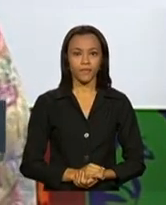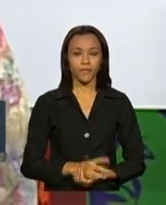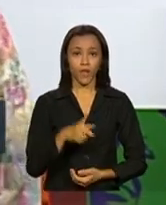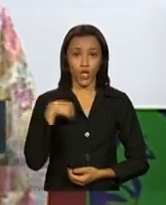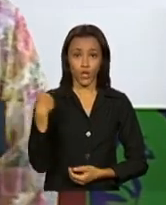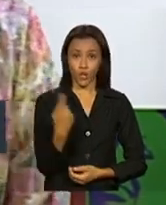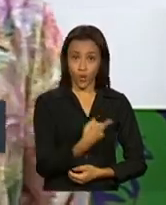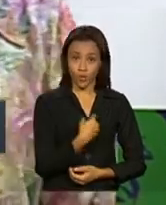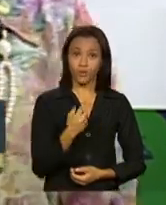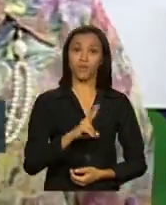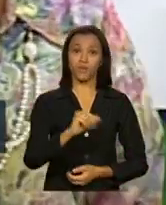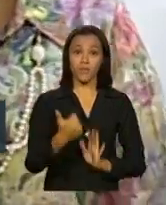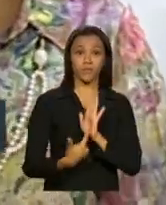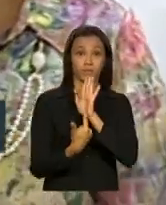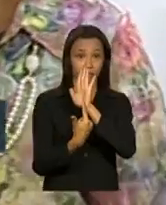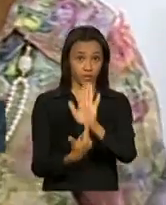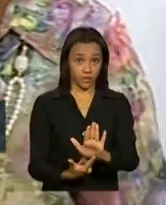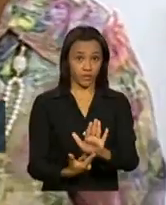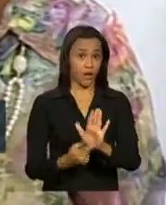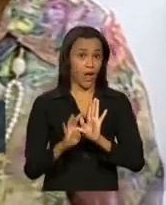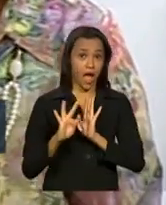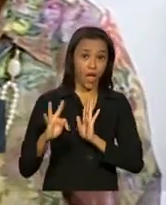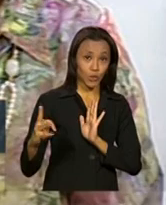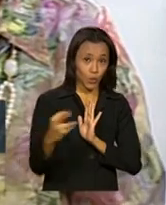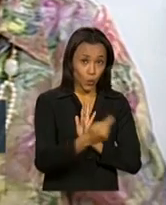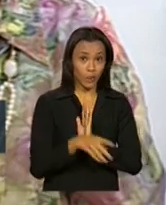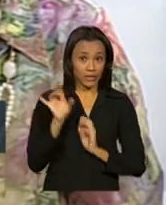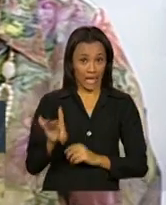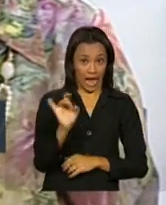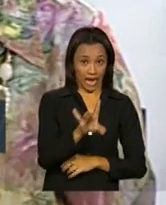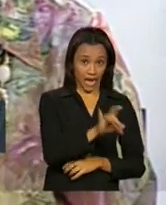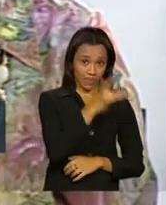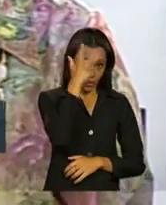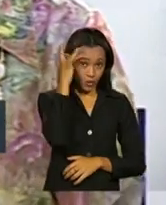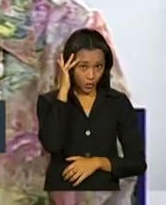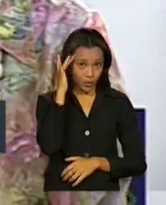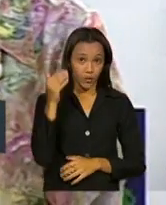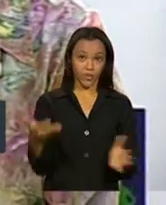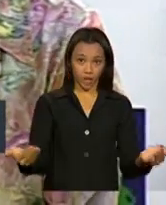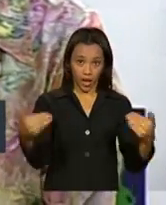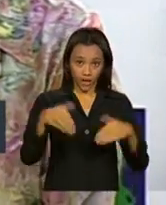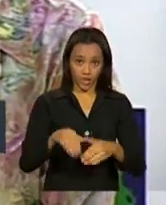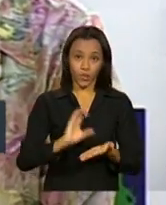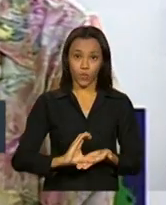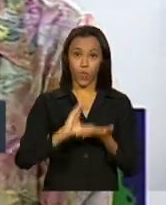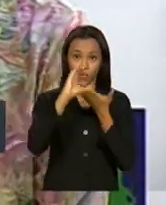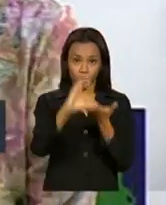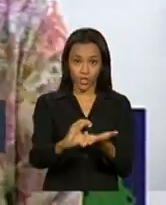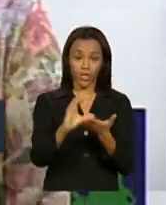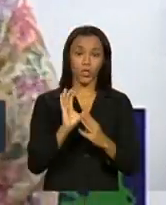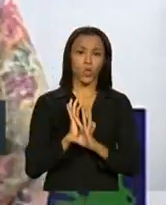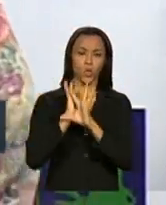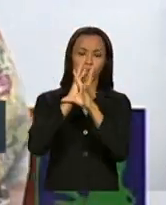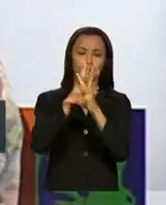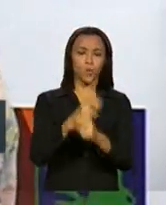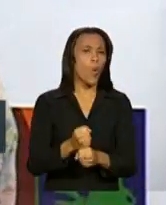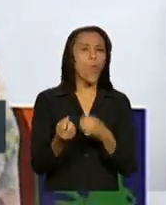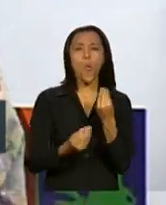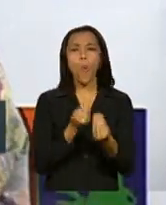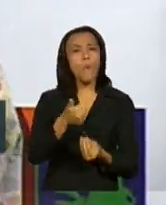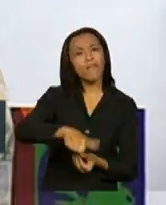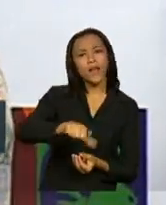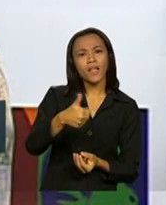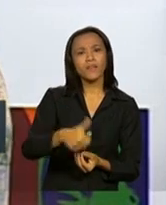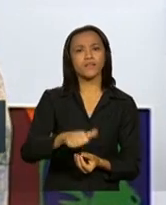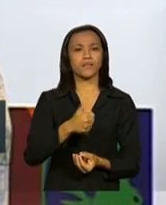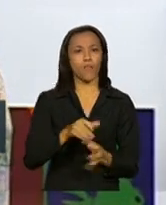nós apresentaremos a todas vocês a esse conselho um balanço semestral da nossa gestão